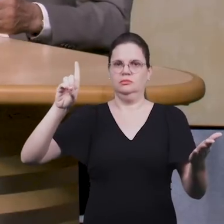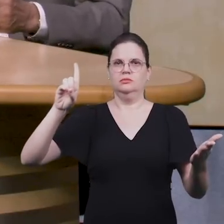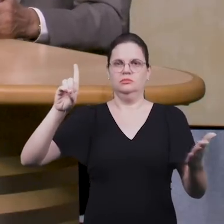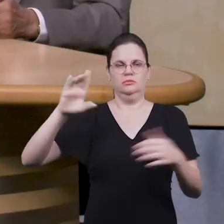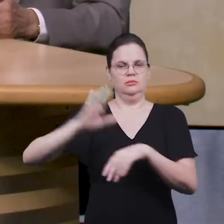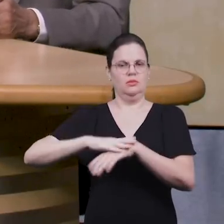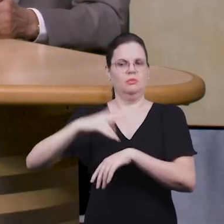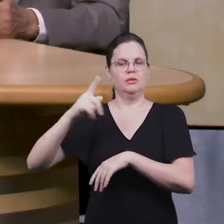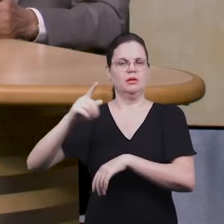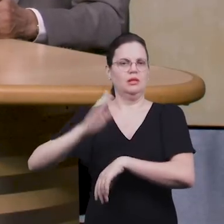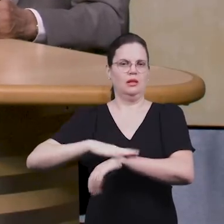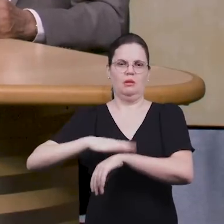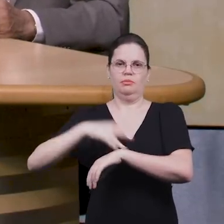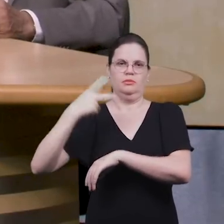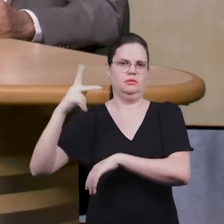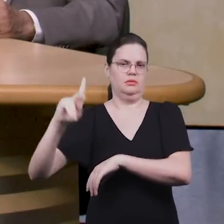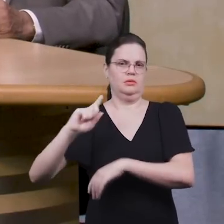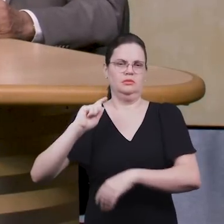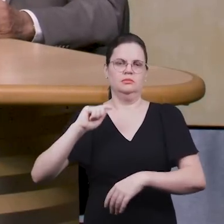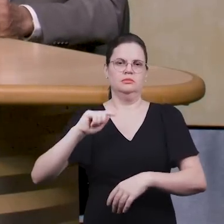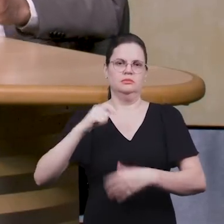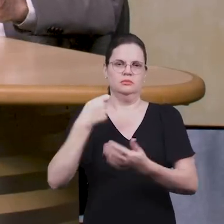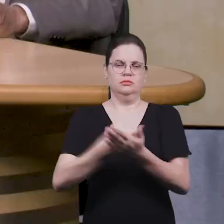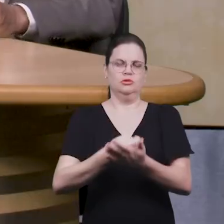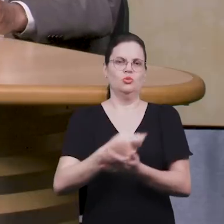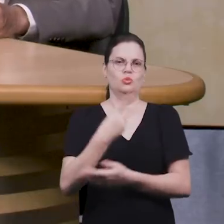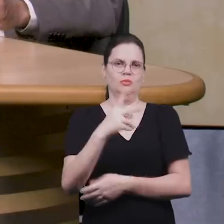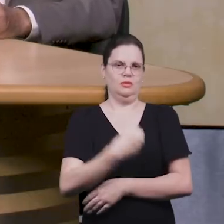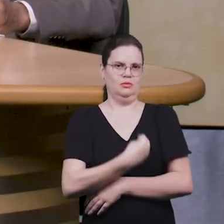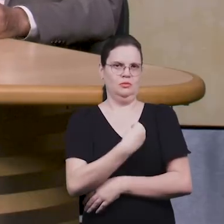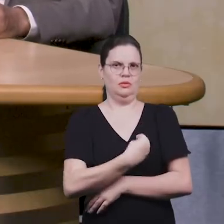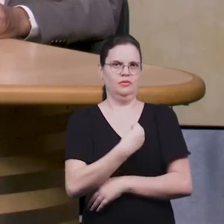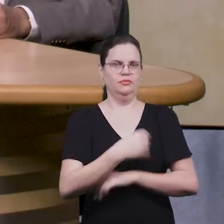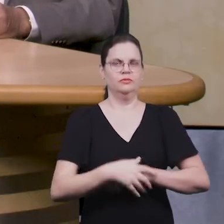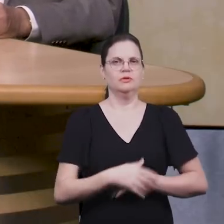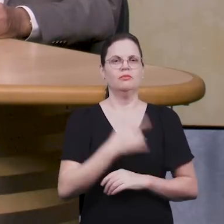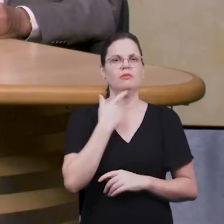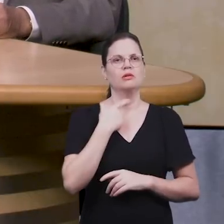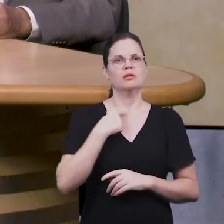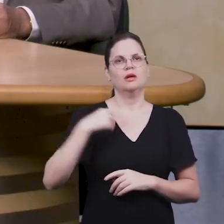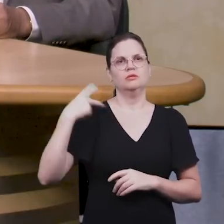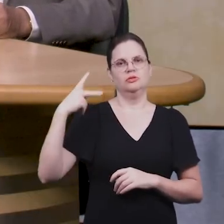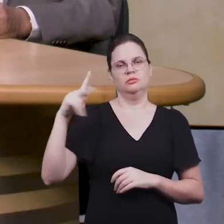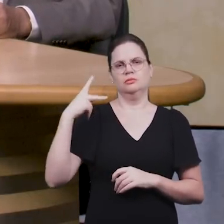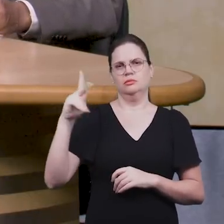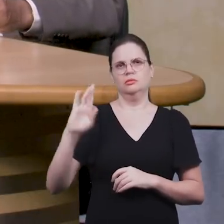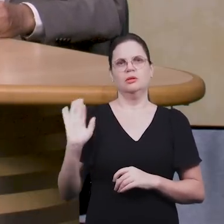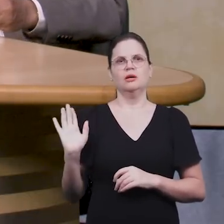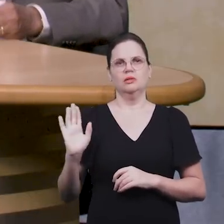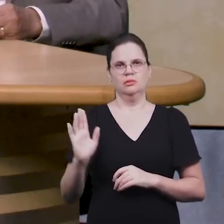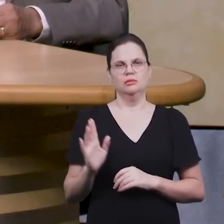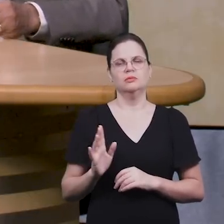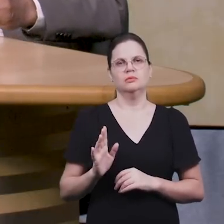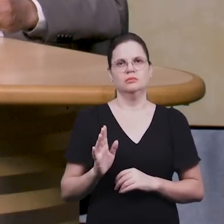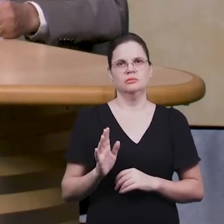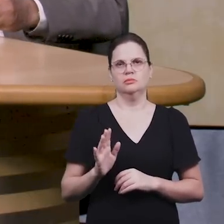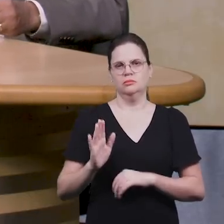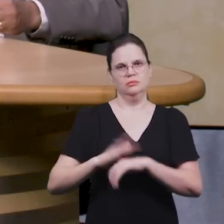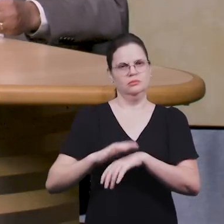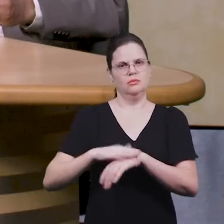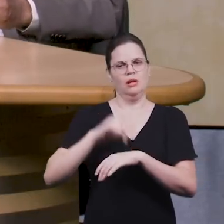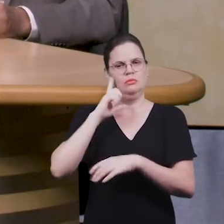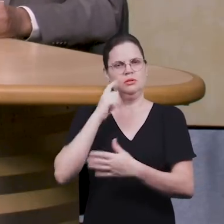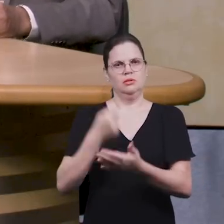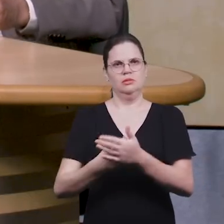prerrogativa de Deus. Ok. Né? É da como diz Da economia. Assim, da economia dele,